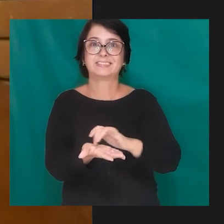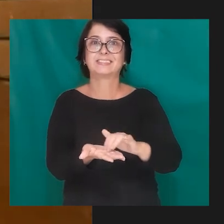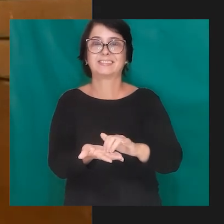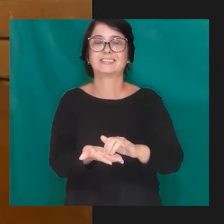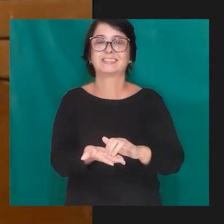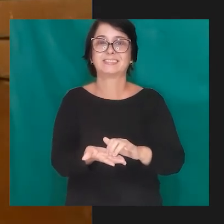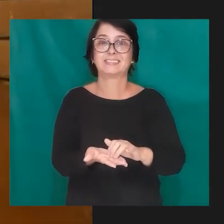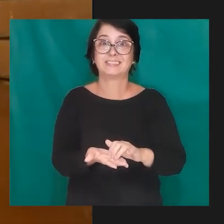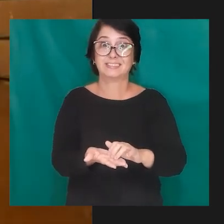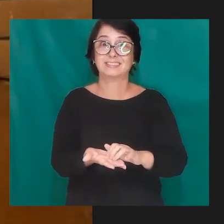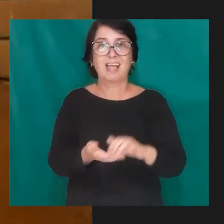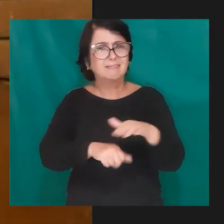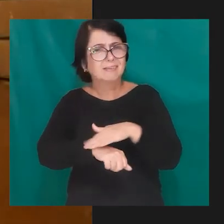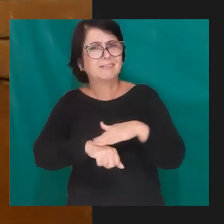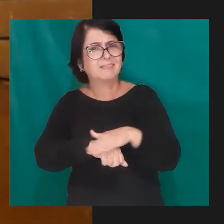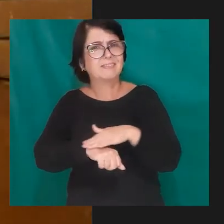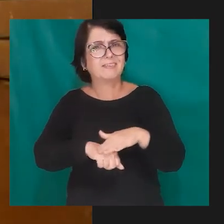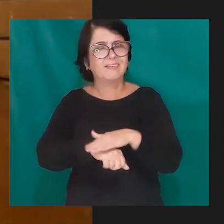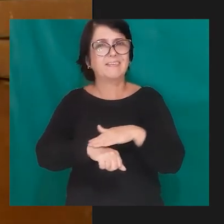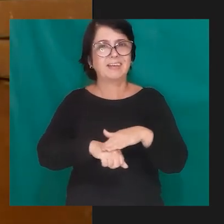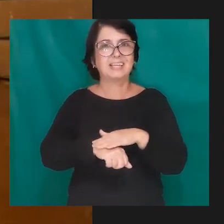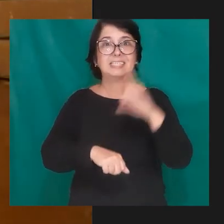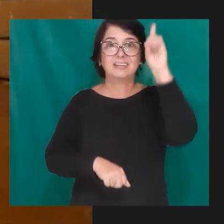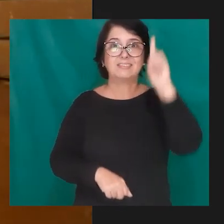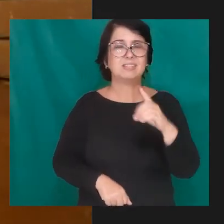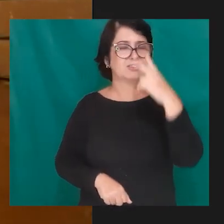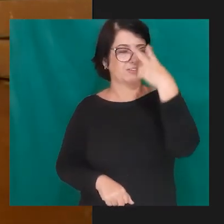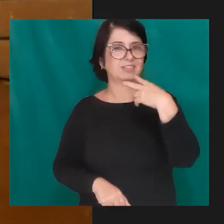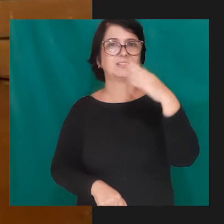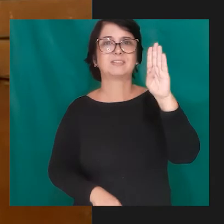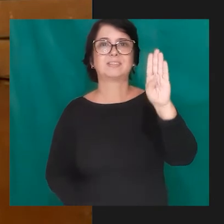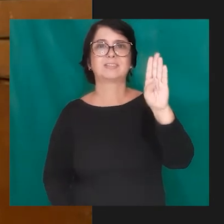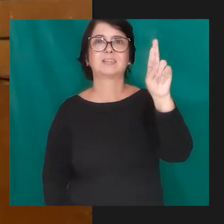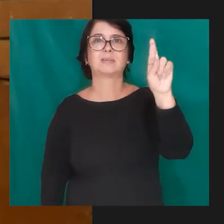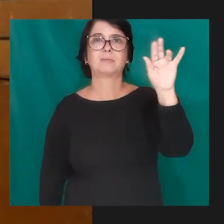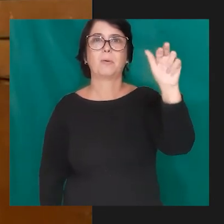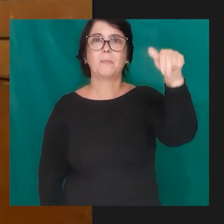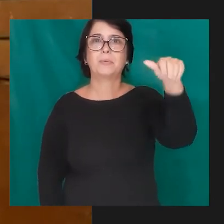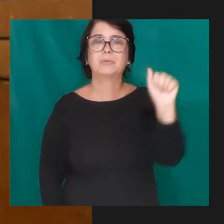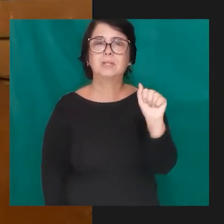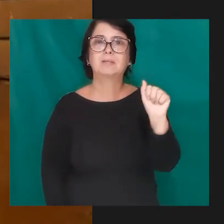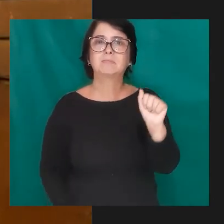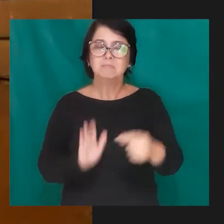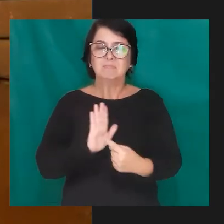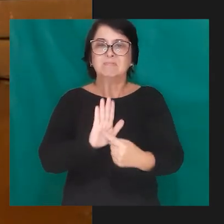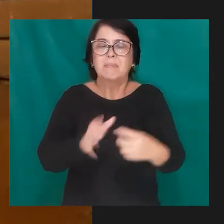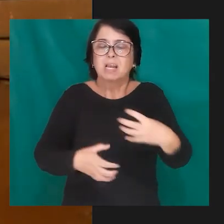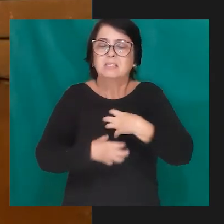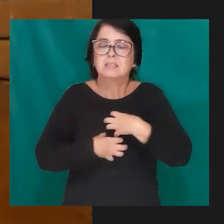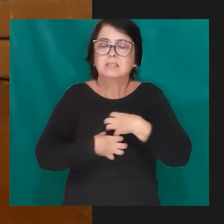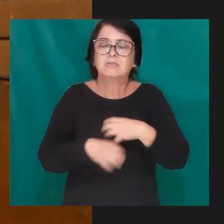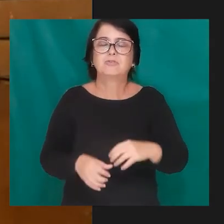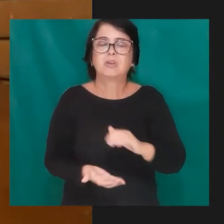projeto. Mas sabe que nessas conversas, principalmente com uma deficiente visual muito querida, a Bruna, mostrando como é que é o instrumento, como é que não é,